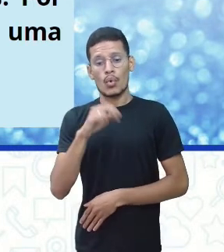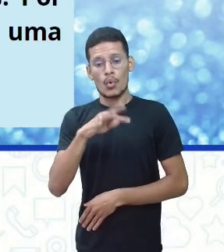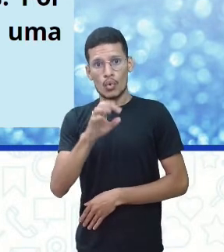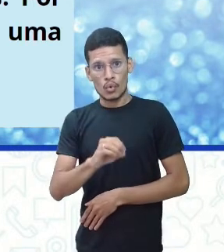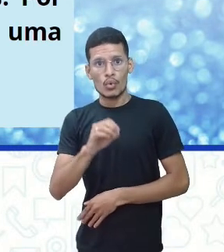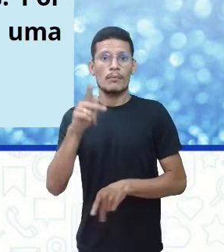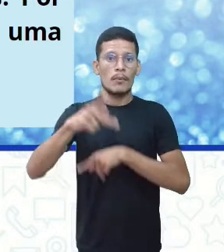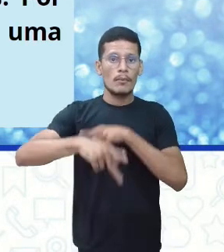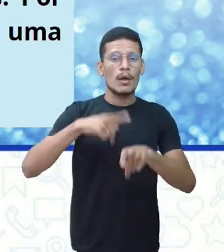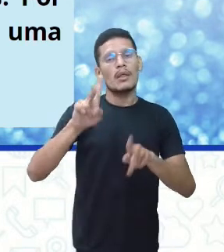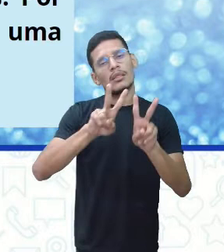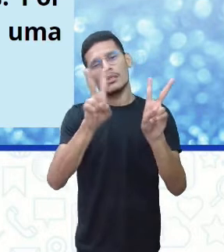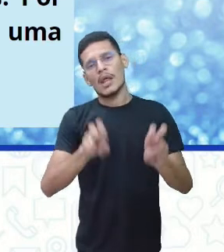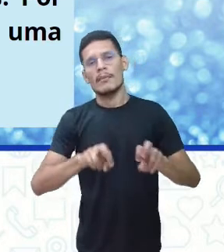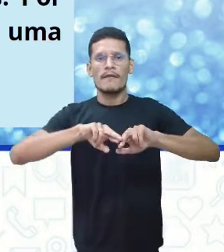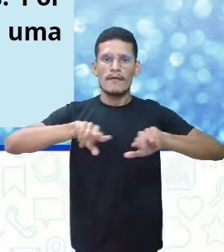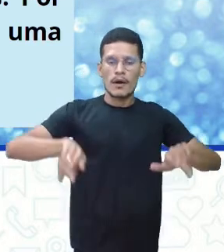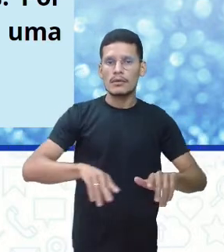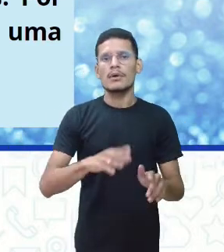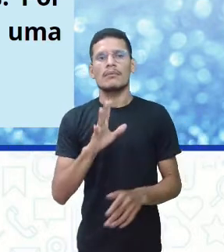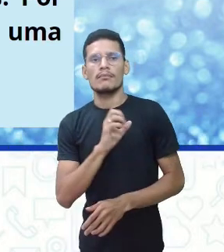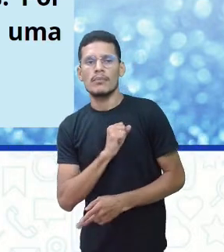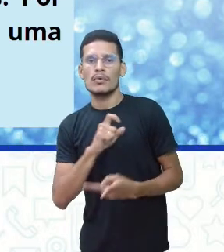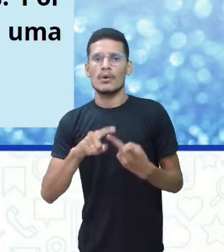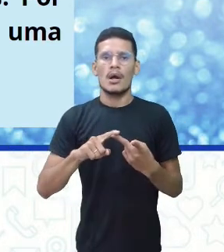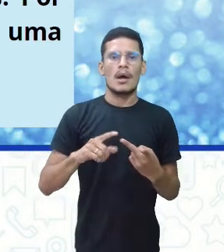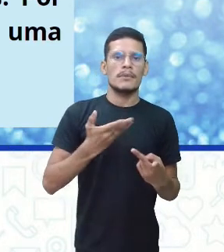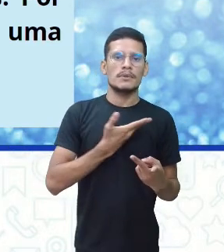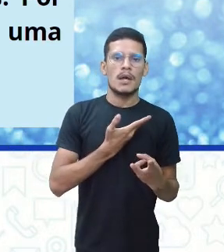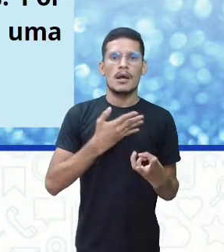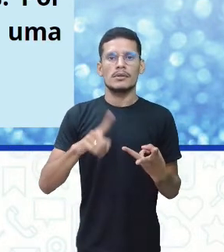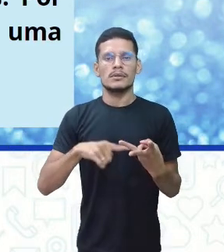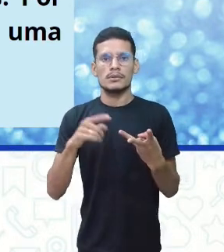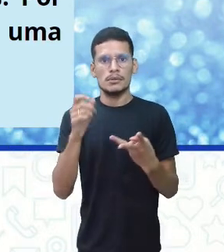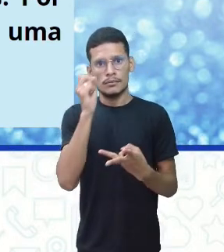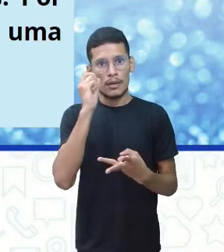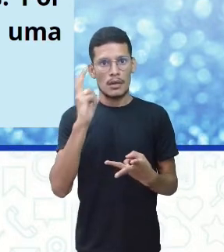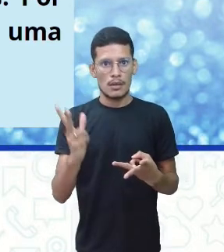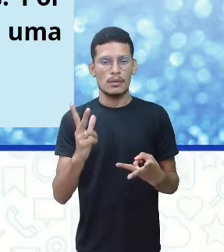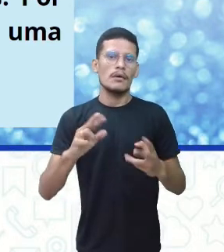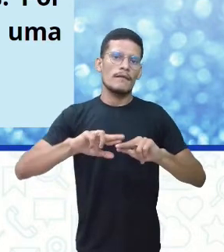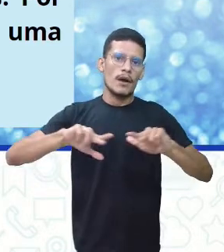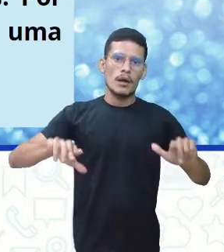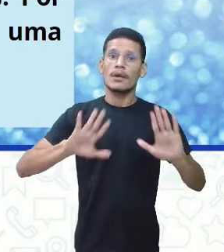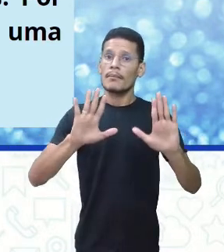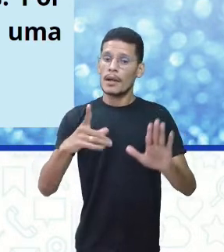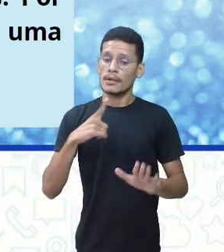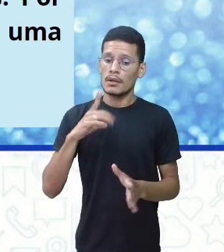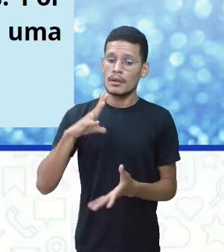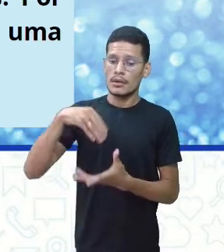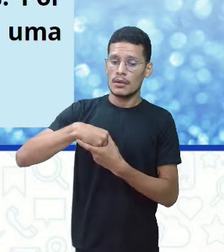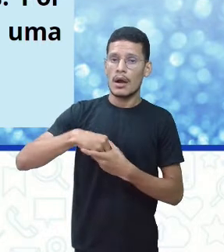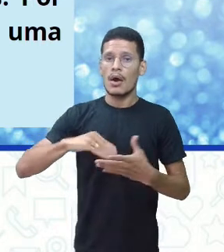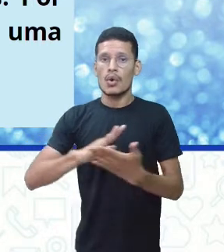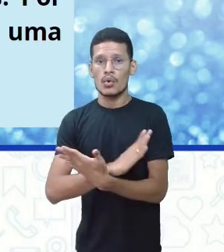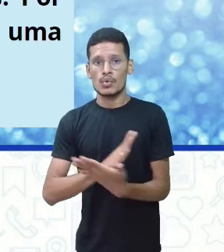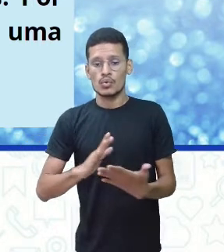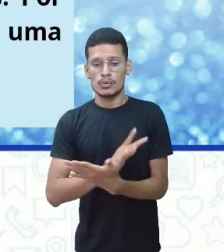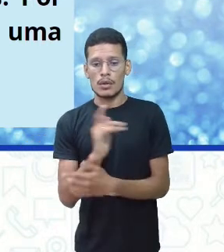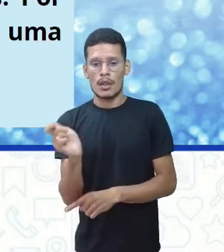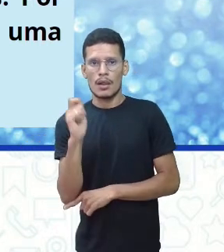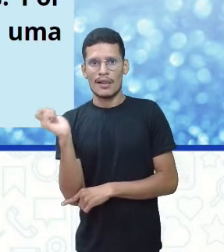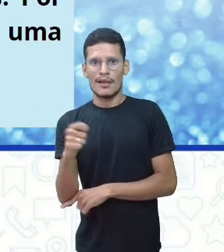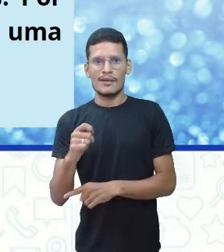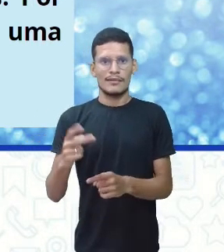temas diversos, como amor, amizade, esperteza, entre outros. Nesse gênero, a presença de seres encantados é bastante